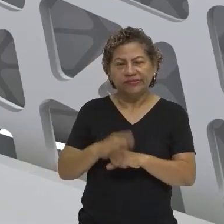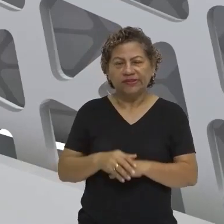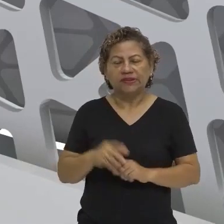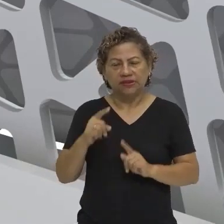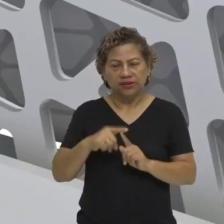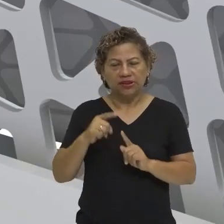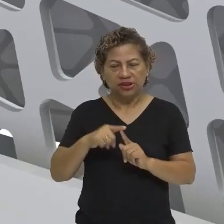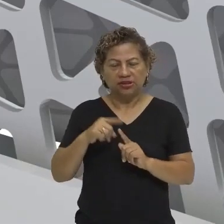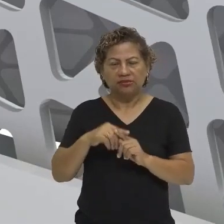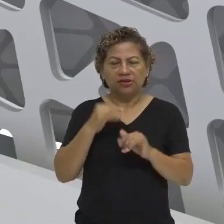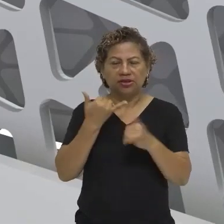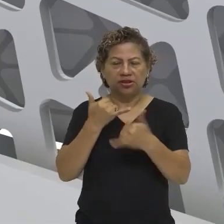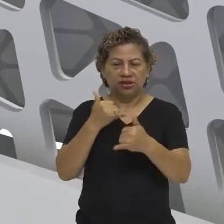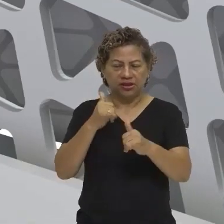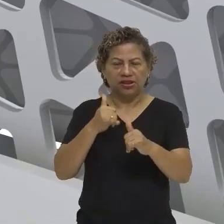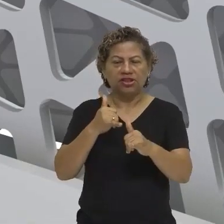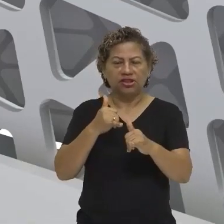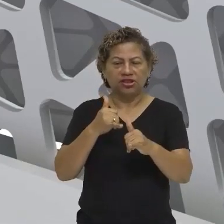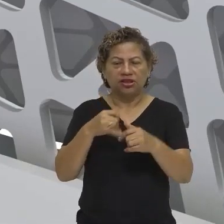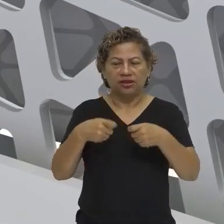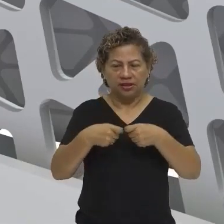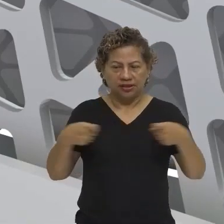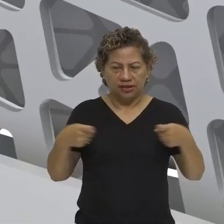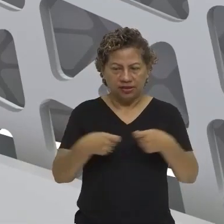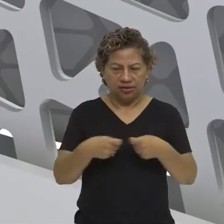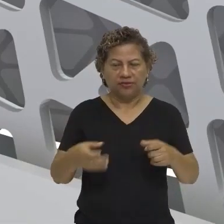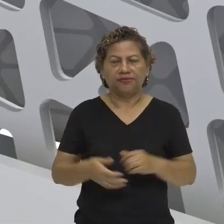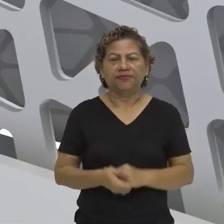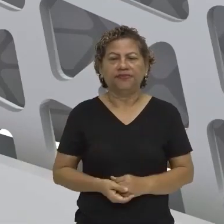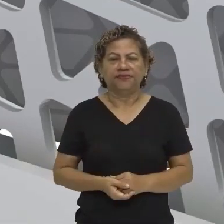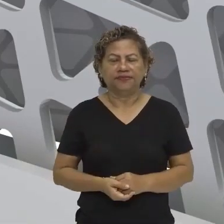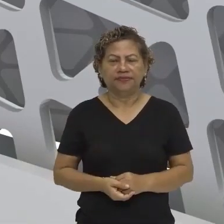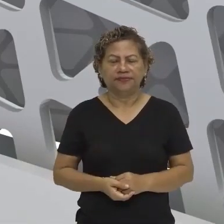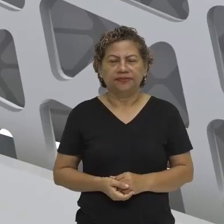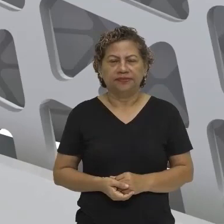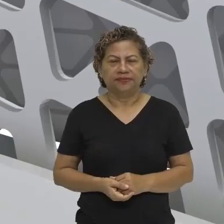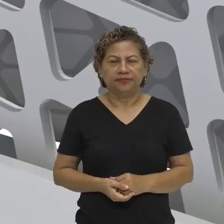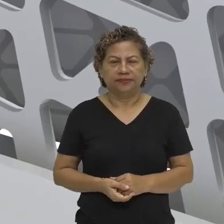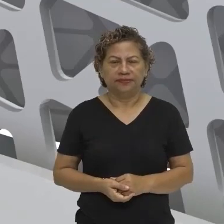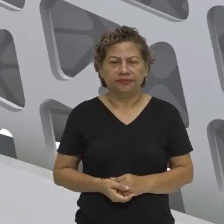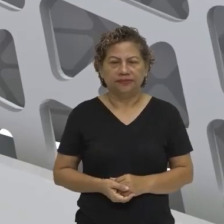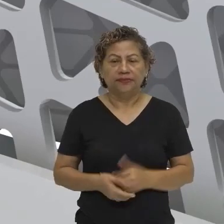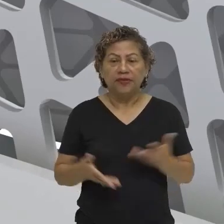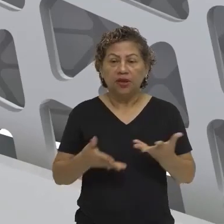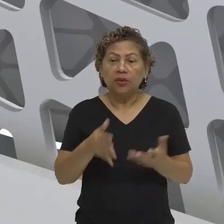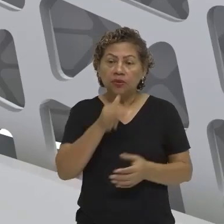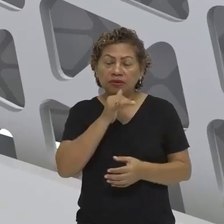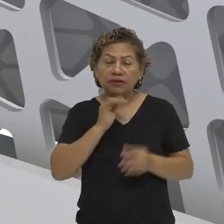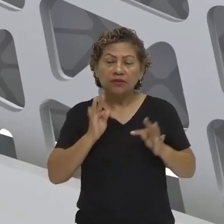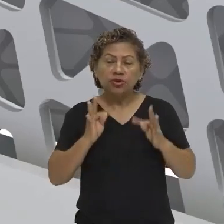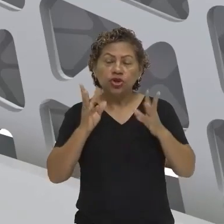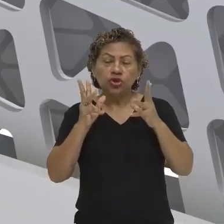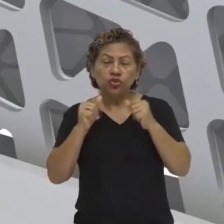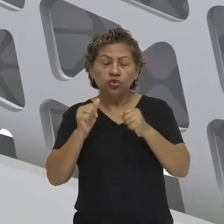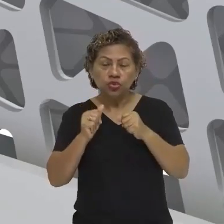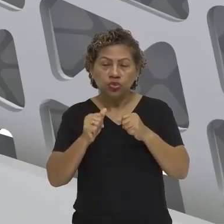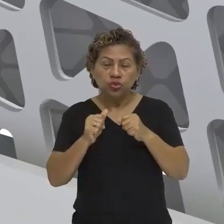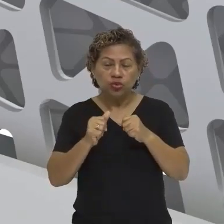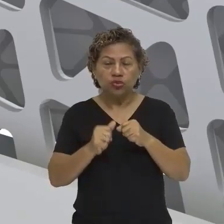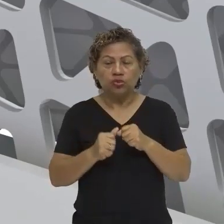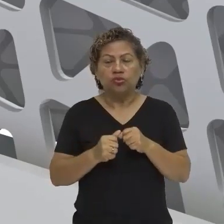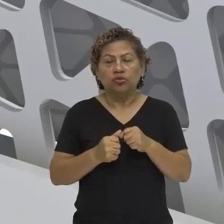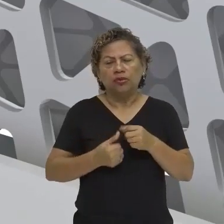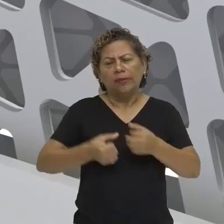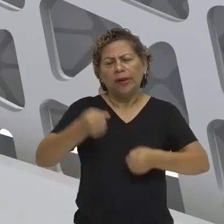potencial elástica. Ok, pessoal? Agora vamos a um exemplo de tudo isso que a gente falou, né? Porque a gente mostrou